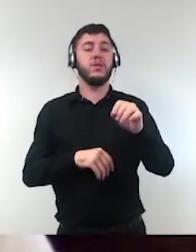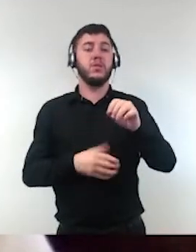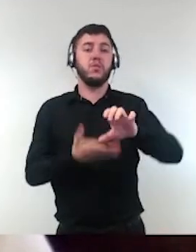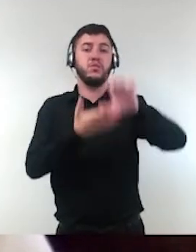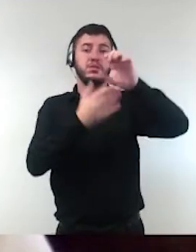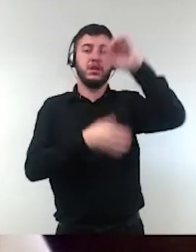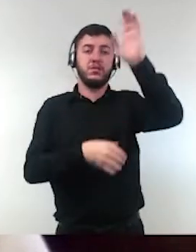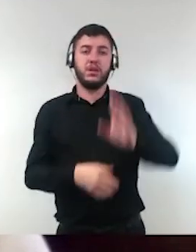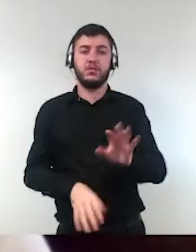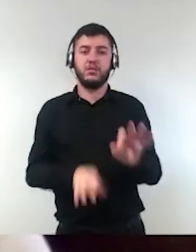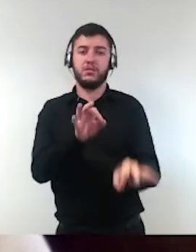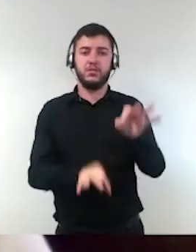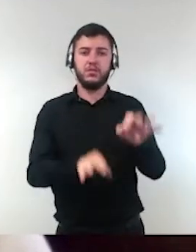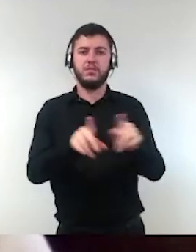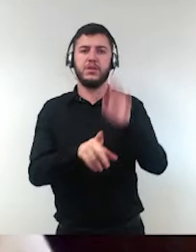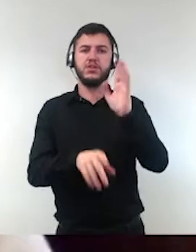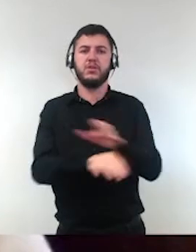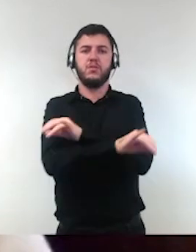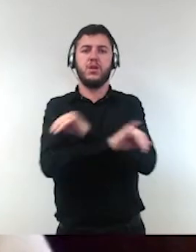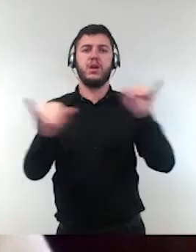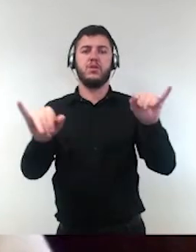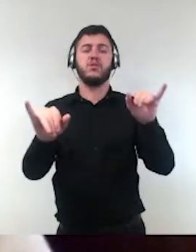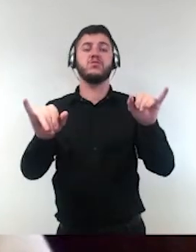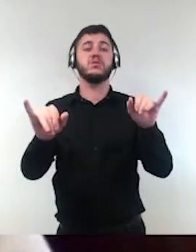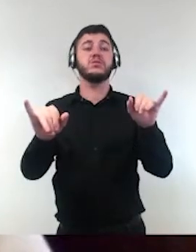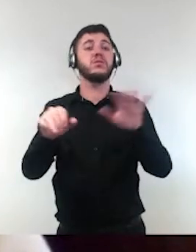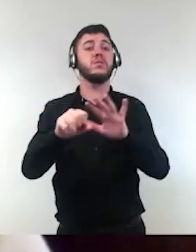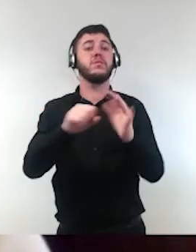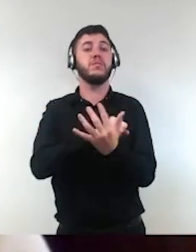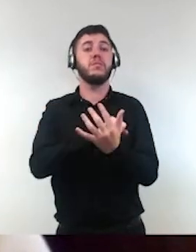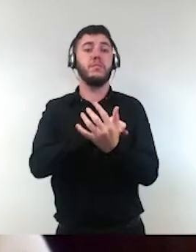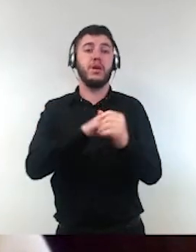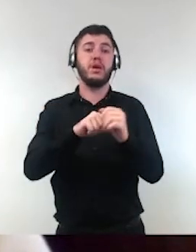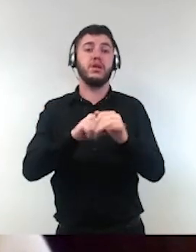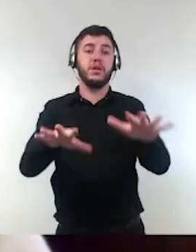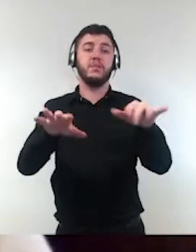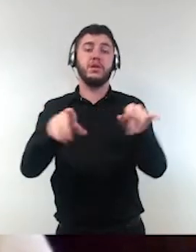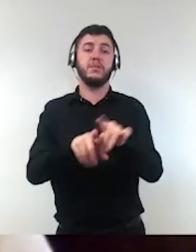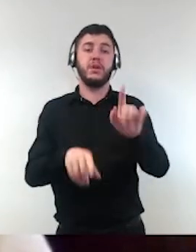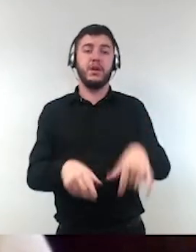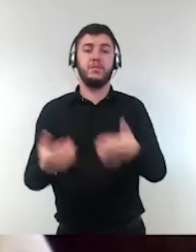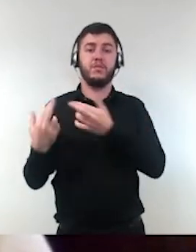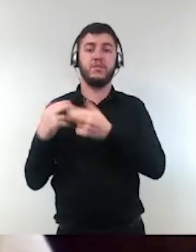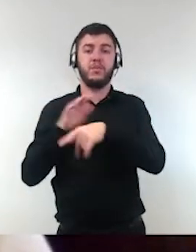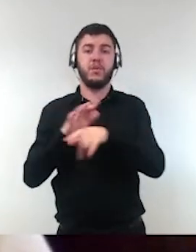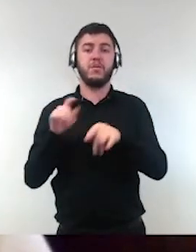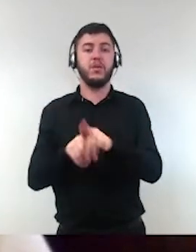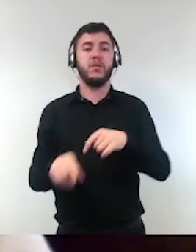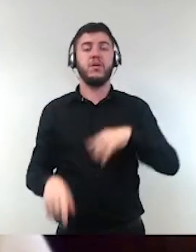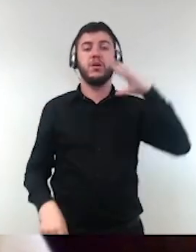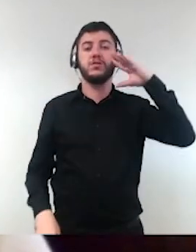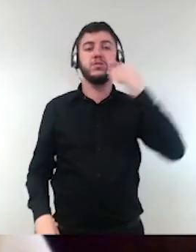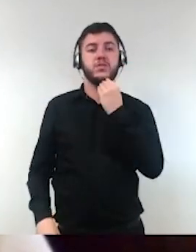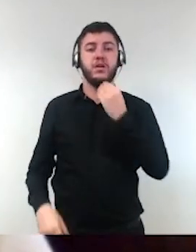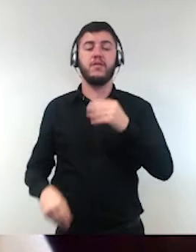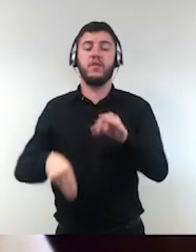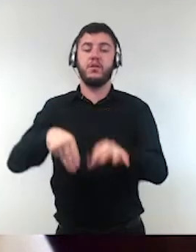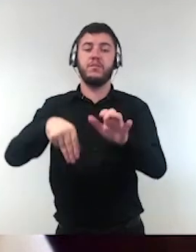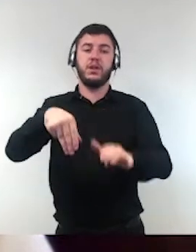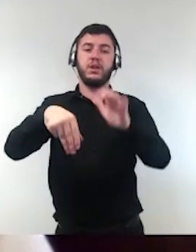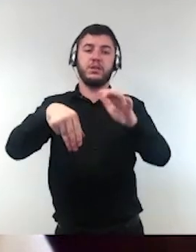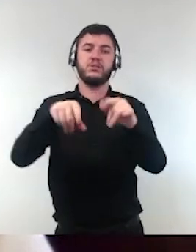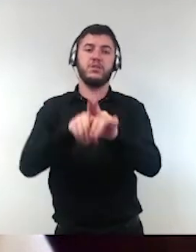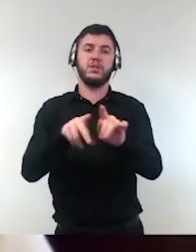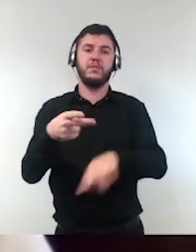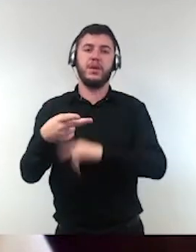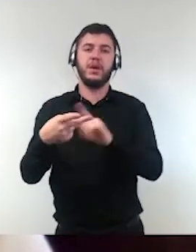declaração de pandemia, sob o comando do ministro Dias Toffoli e coordenação do ministro Humberto Martins, criou um